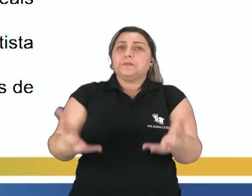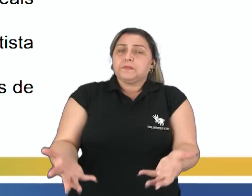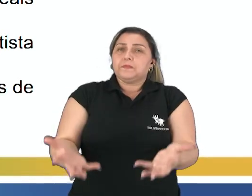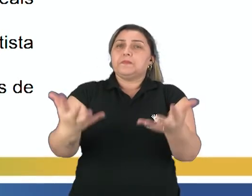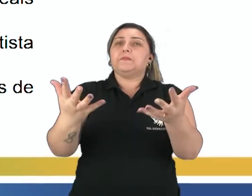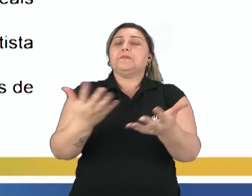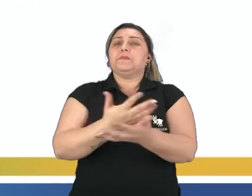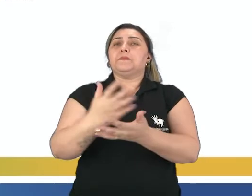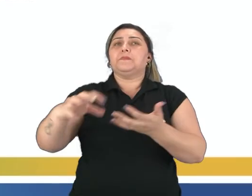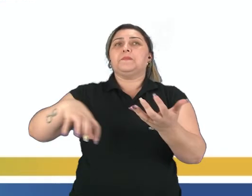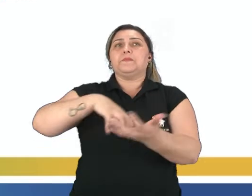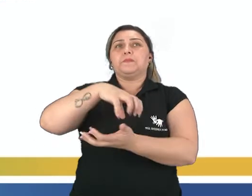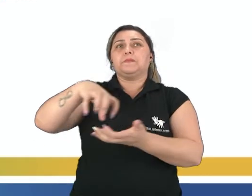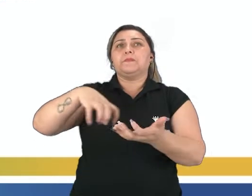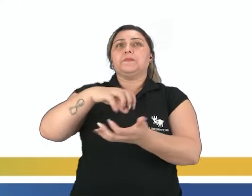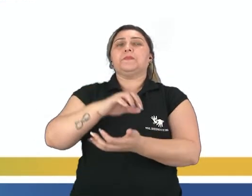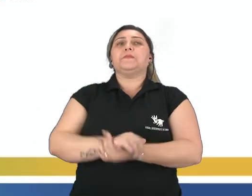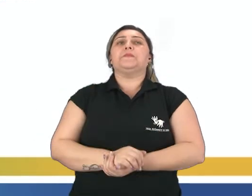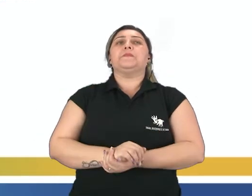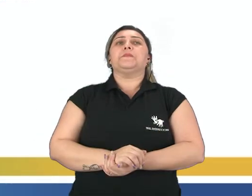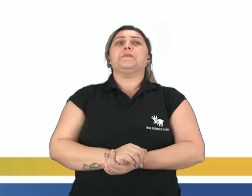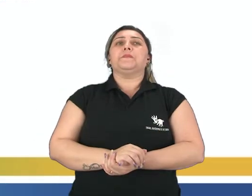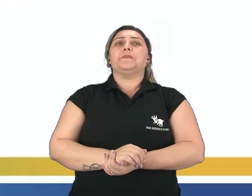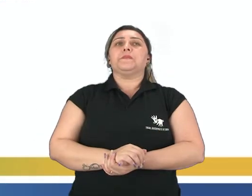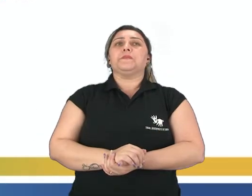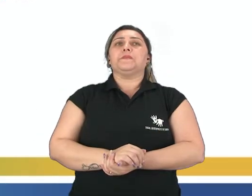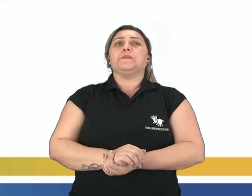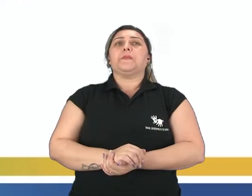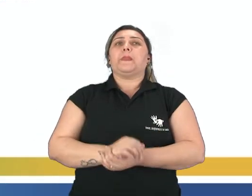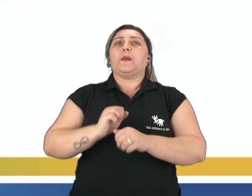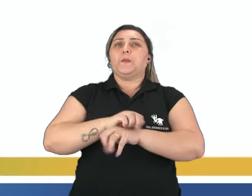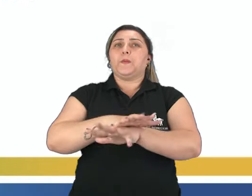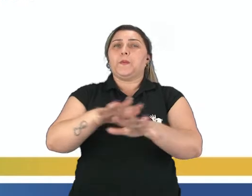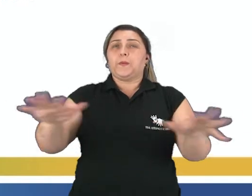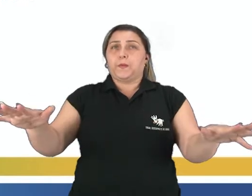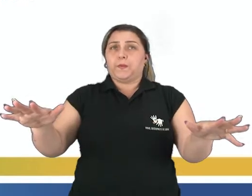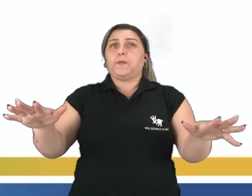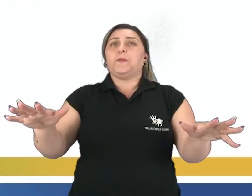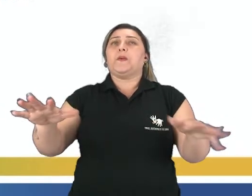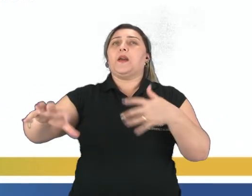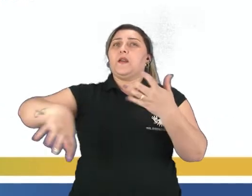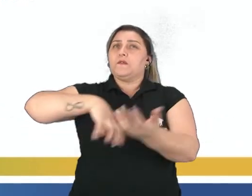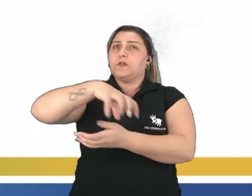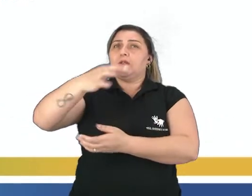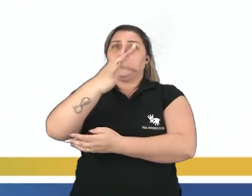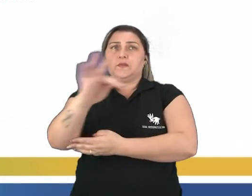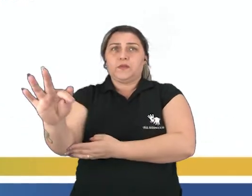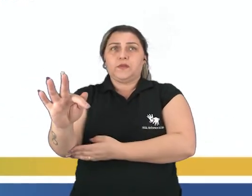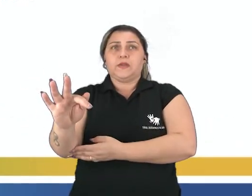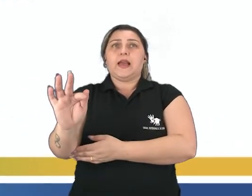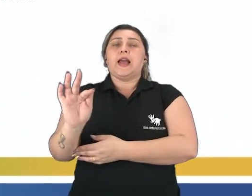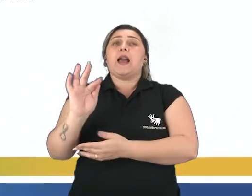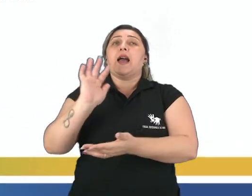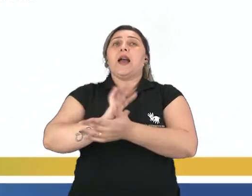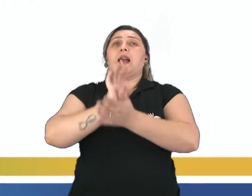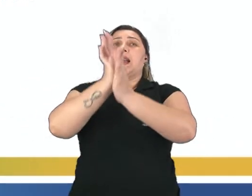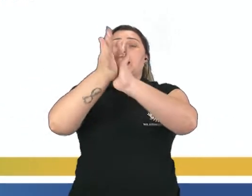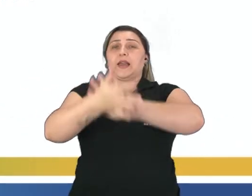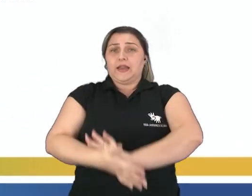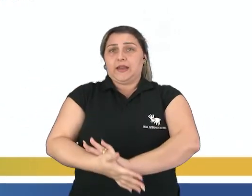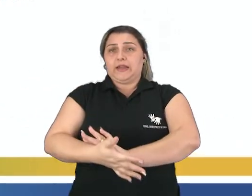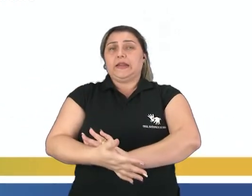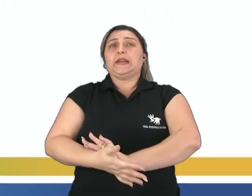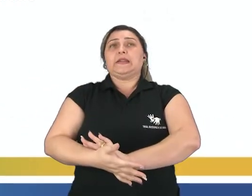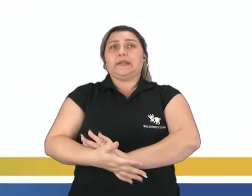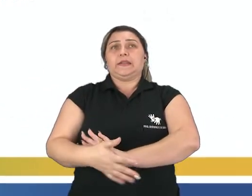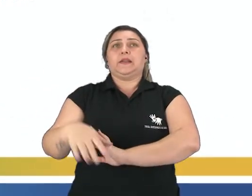o início da Revolução. O estopim que espalhou o ímpeto revolucionário pela